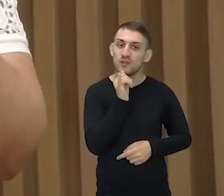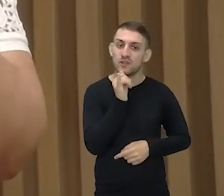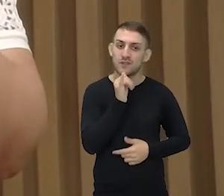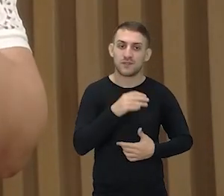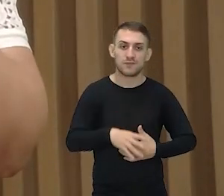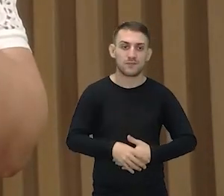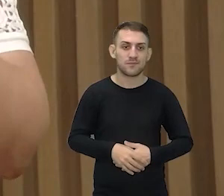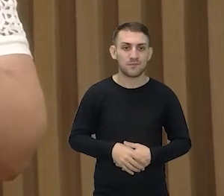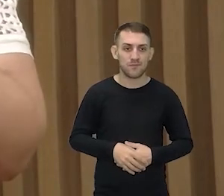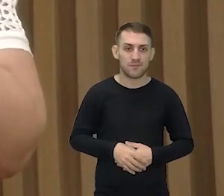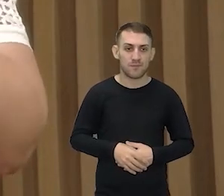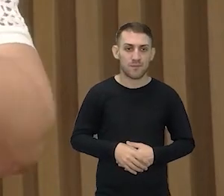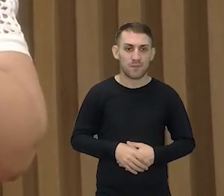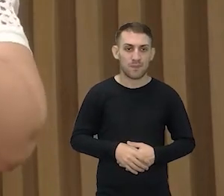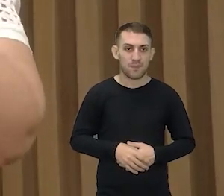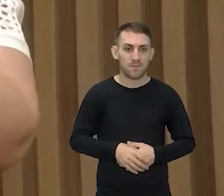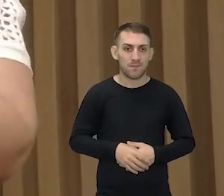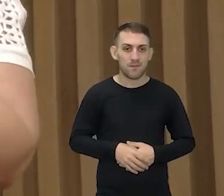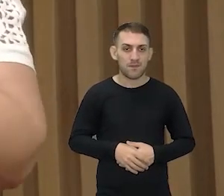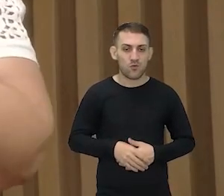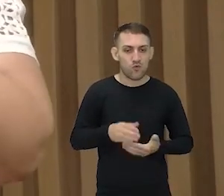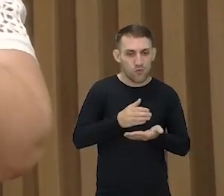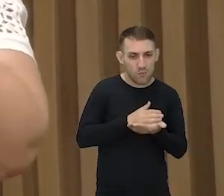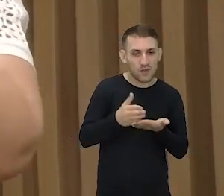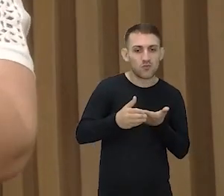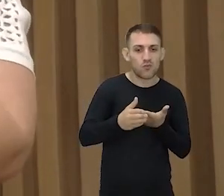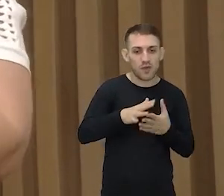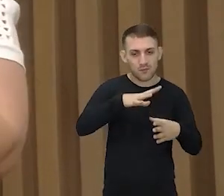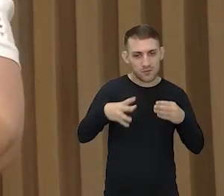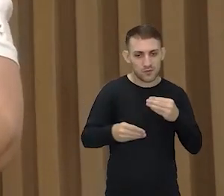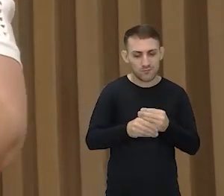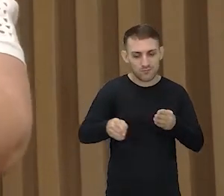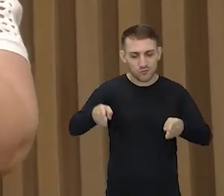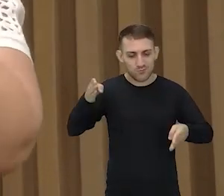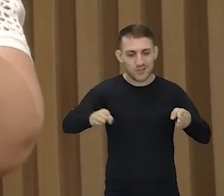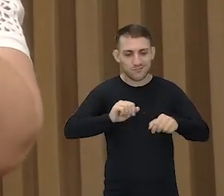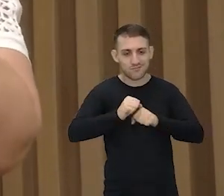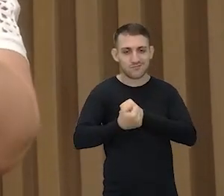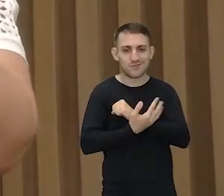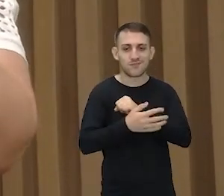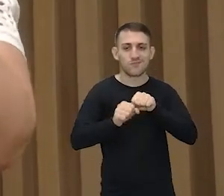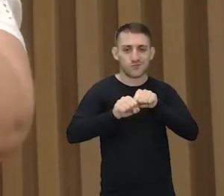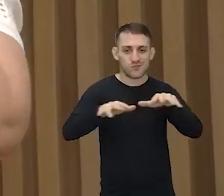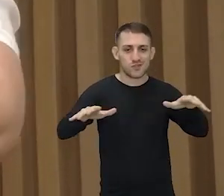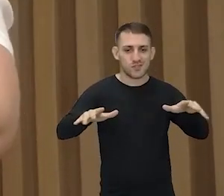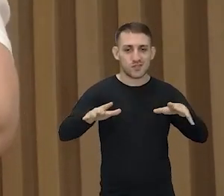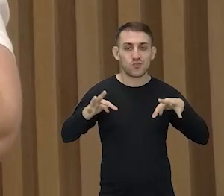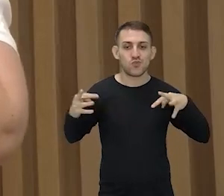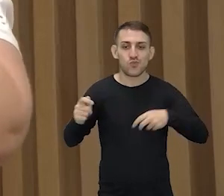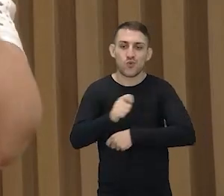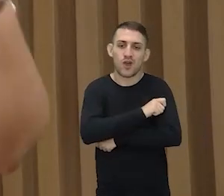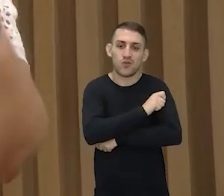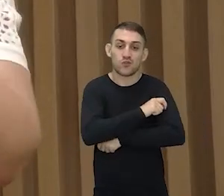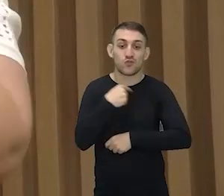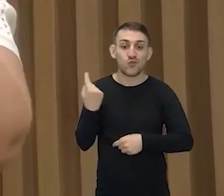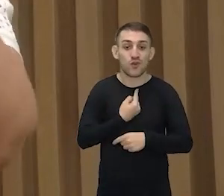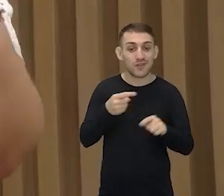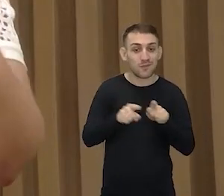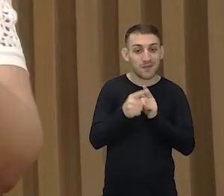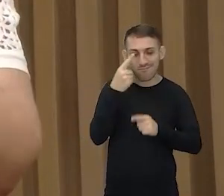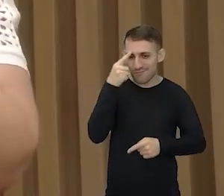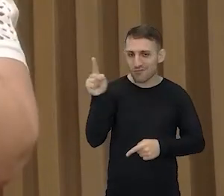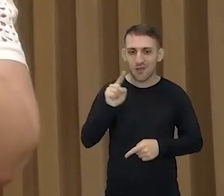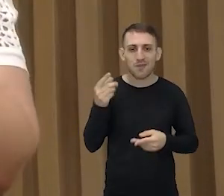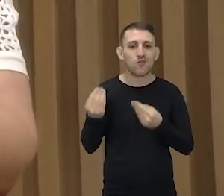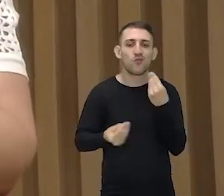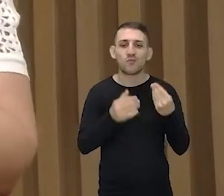foi início da implementação num período pandêmico, esses alunos, e mesmo a gente não sabia muito bem como